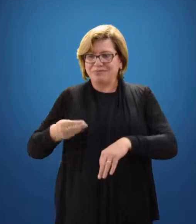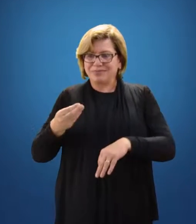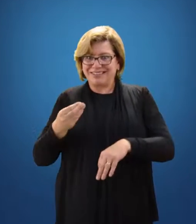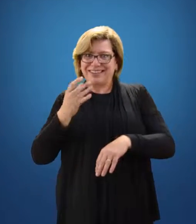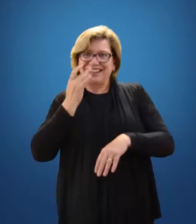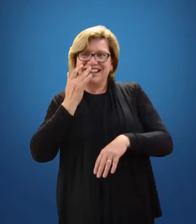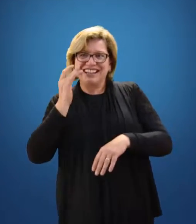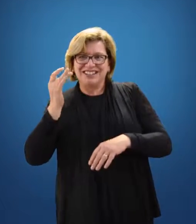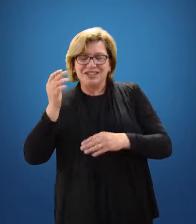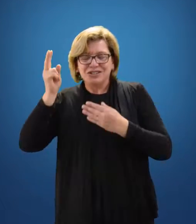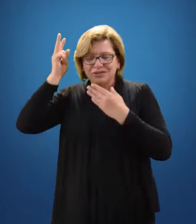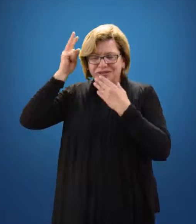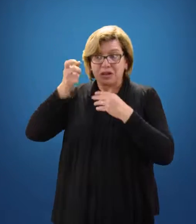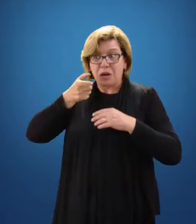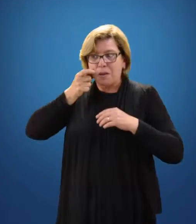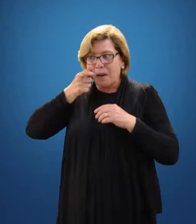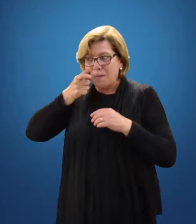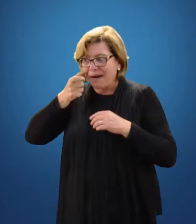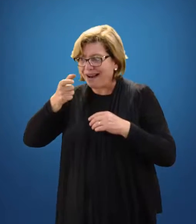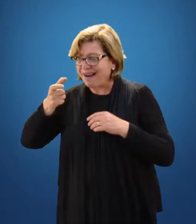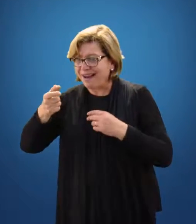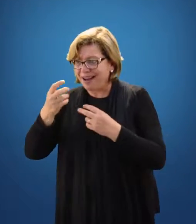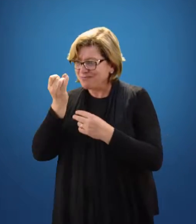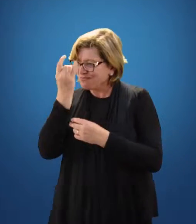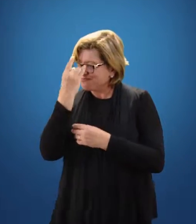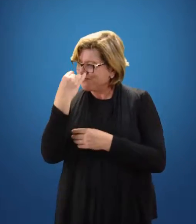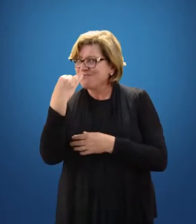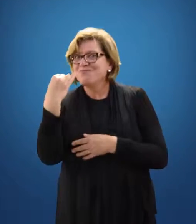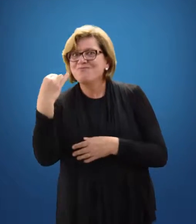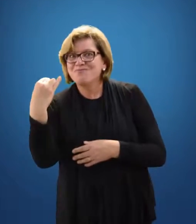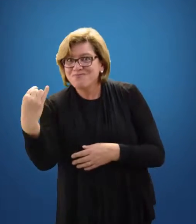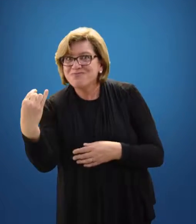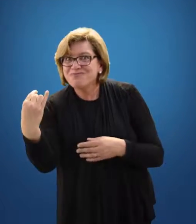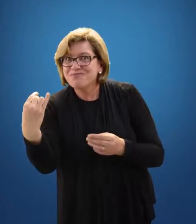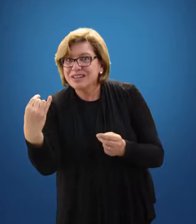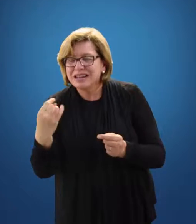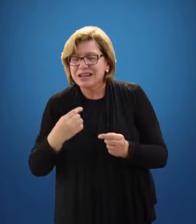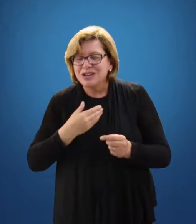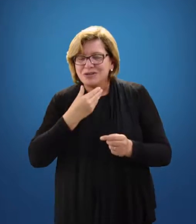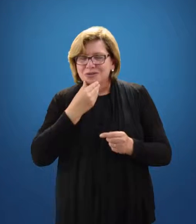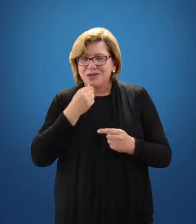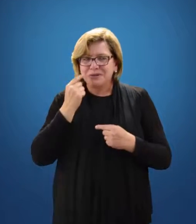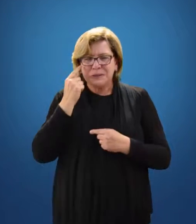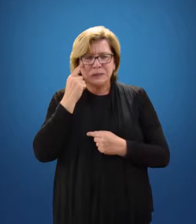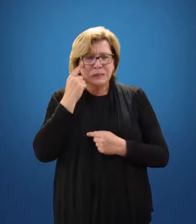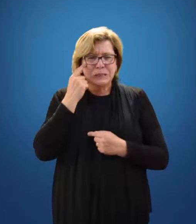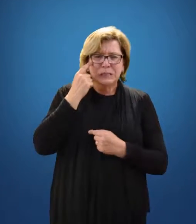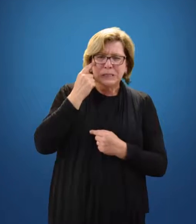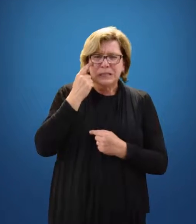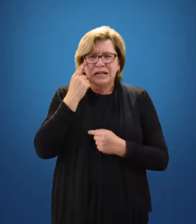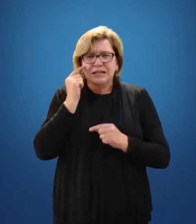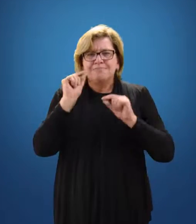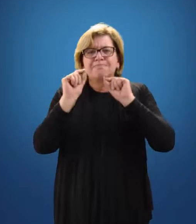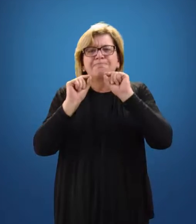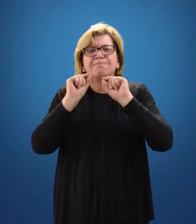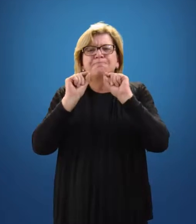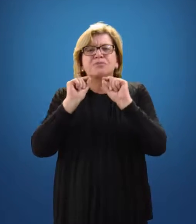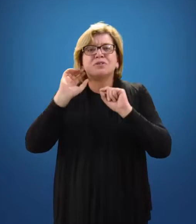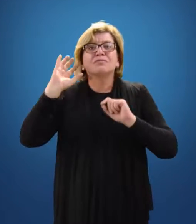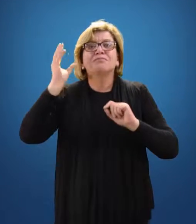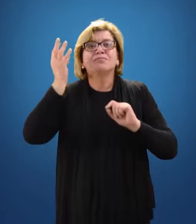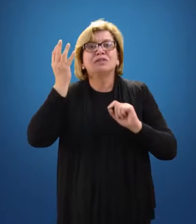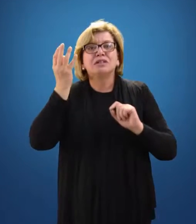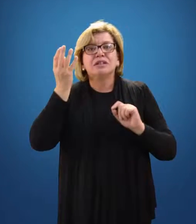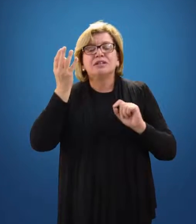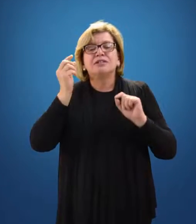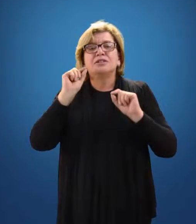olho bem interessado naquele relógio. E ele, desconfiado do que ia acontecer,